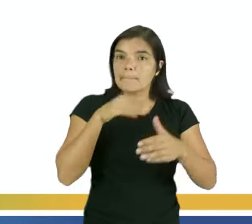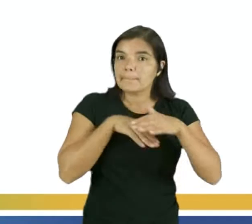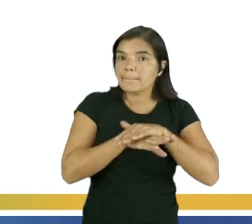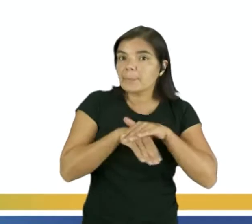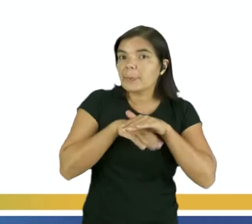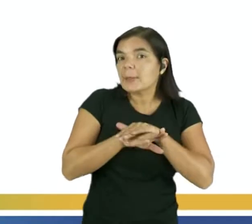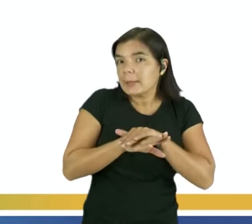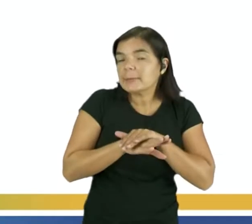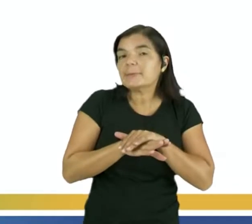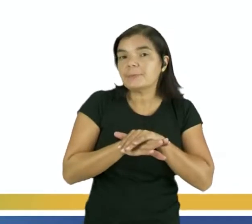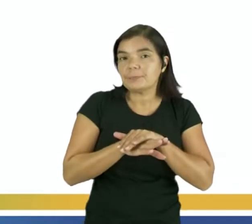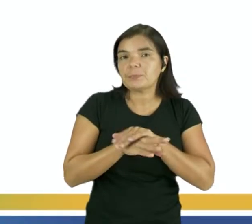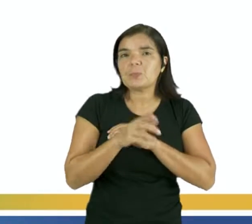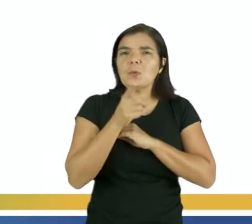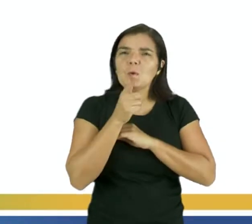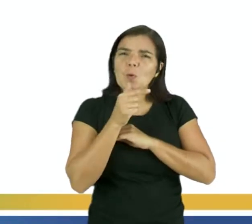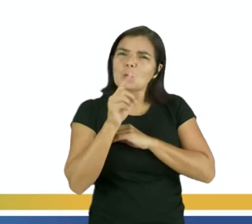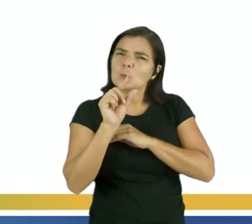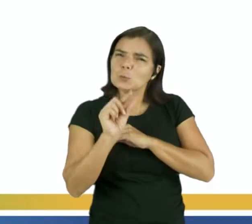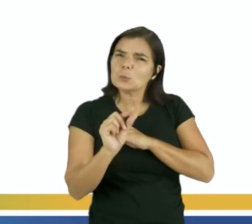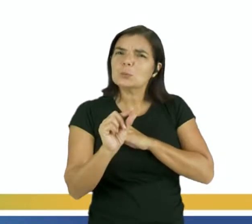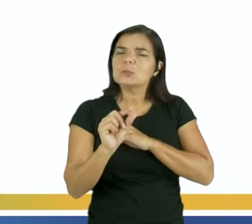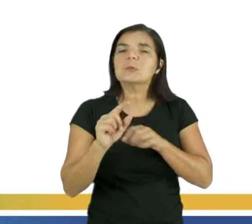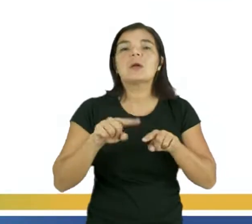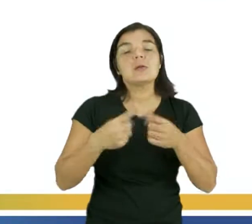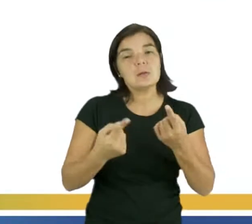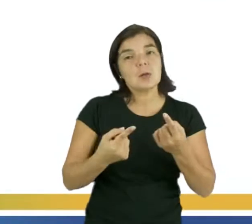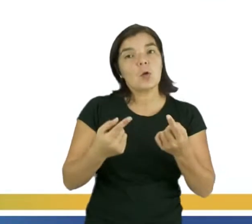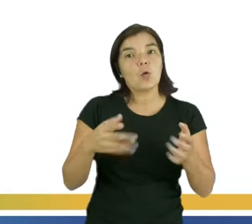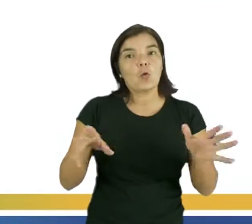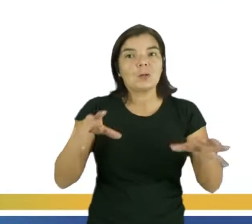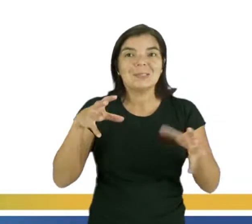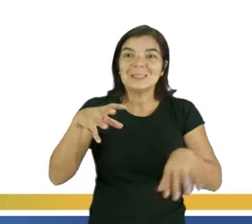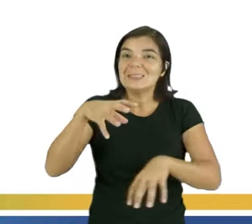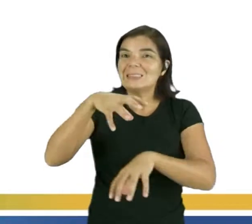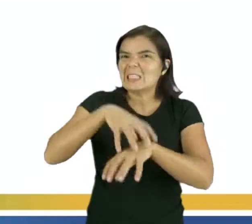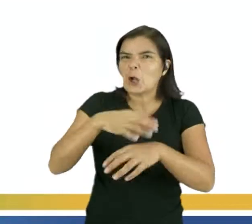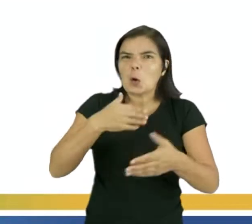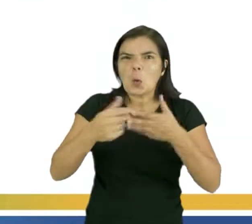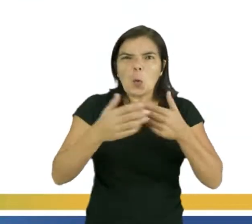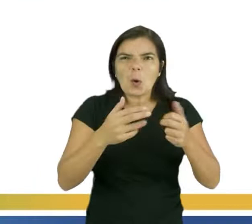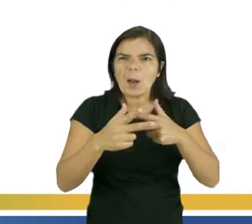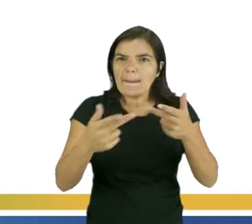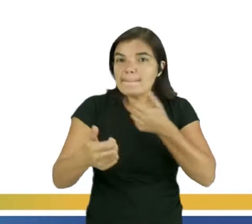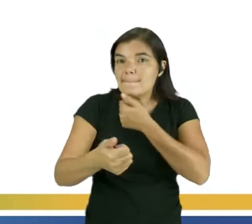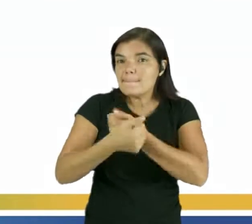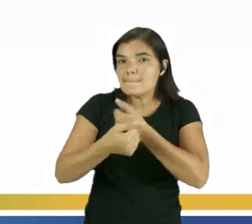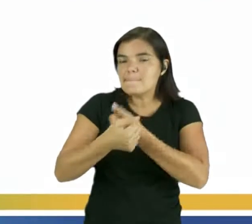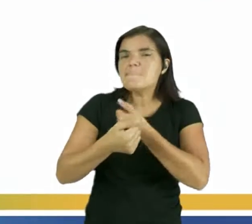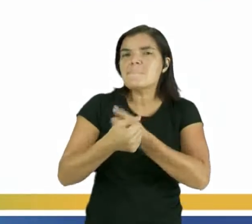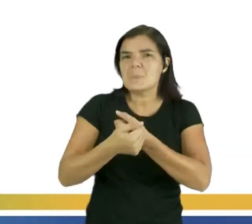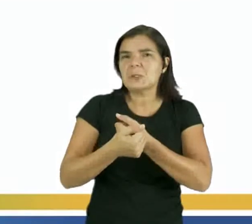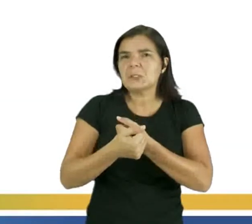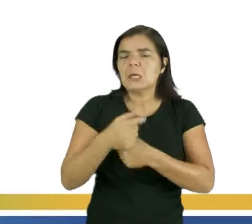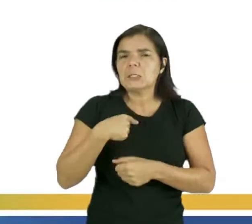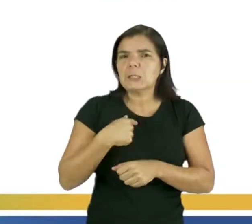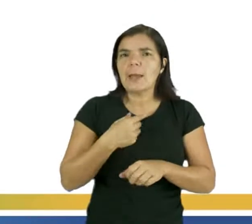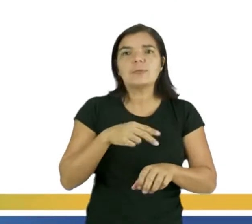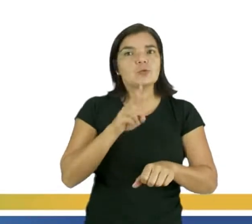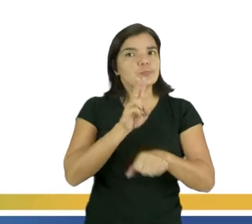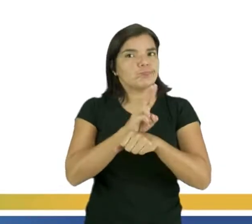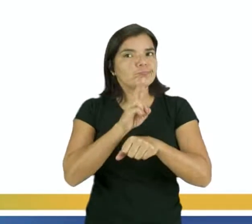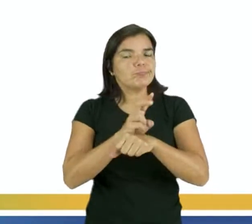guardadas num líquido urticante. E aí, quando eles sentem qualquer coisa próximo deles, até como uma forma de